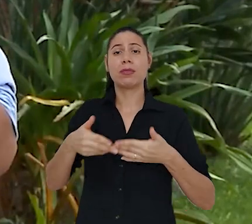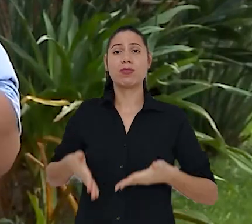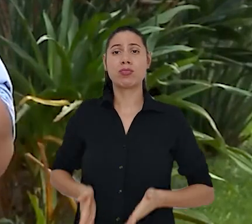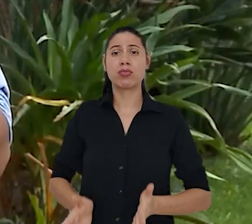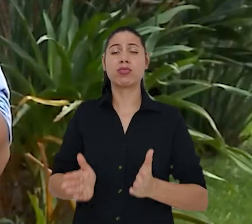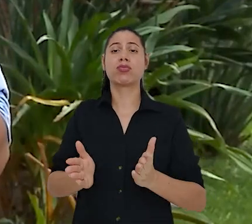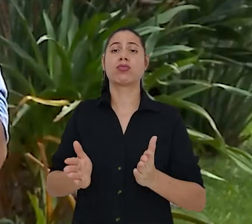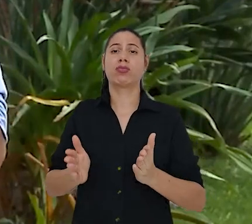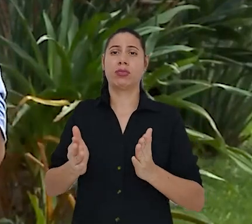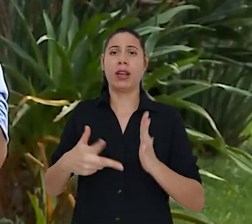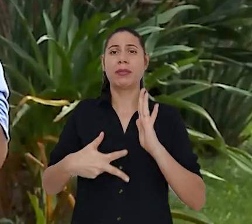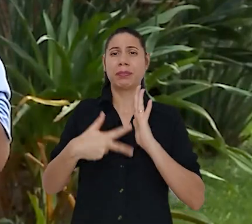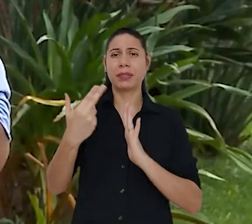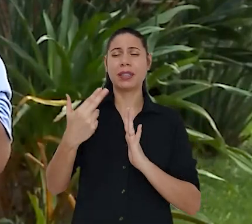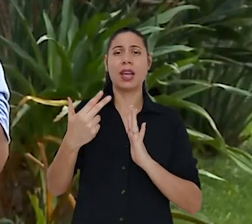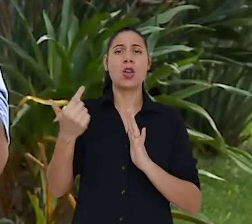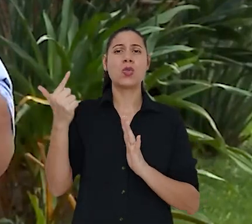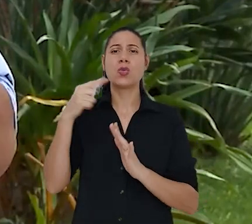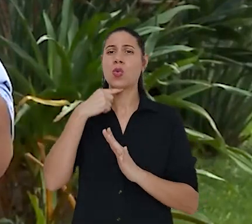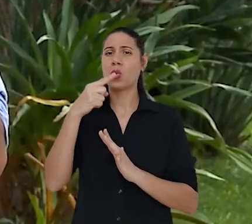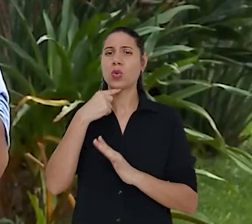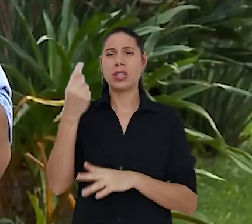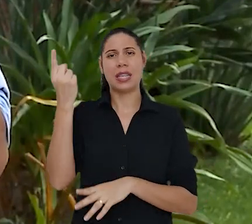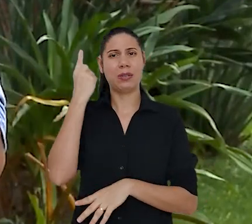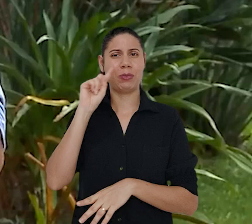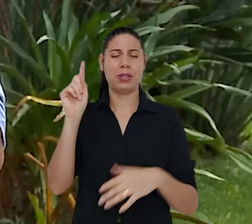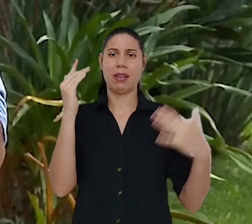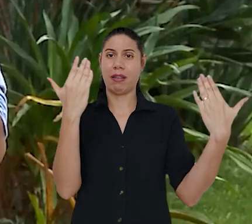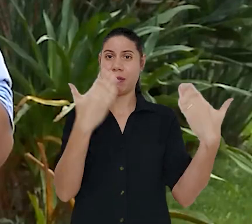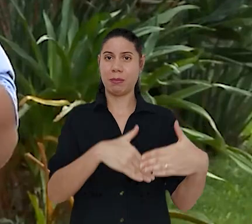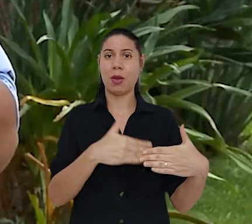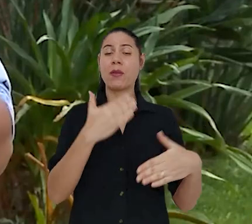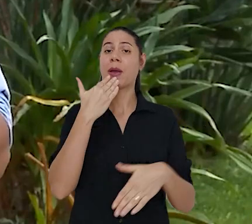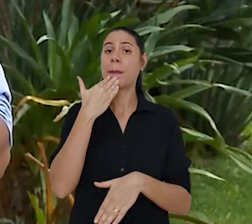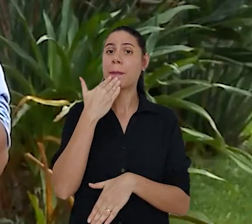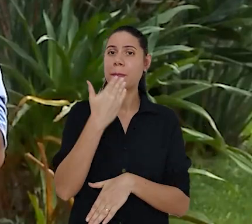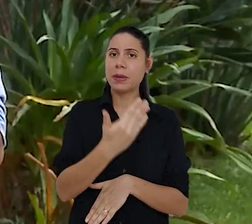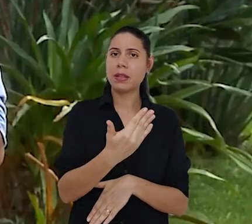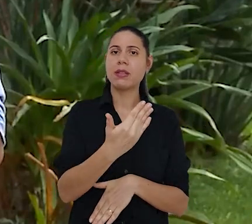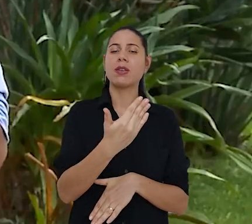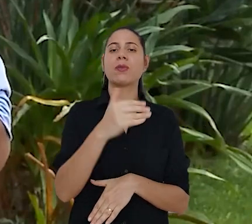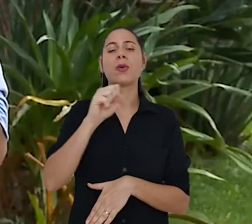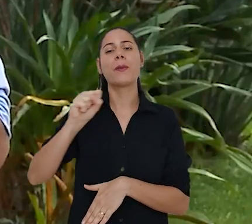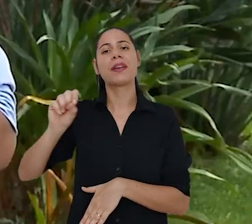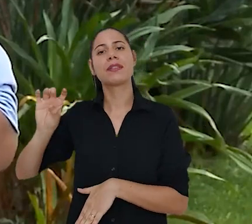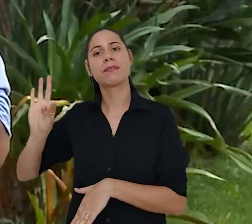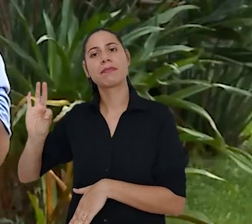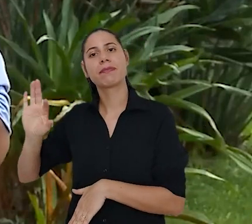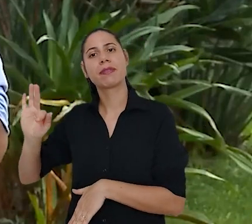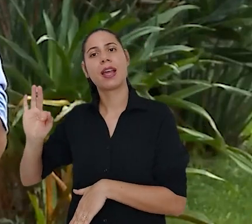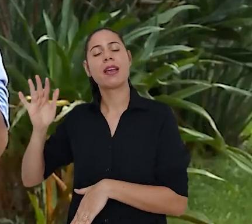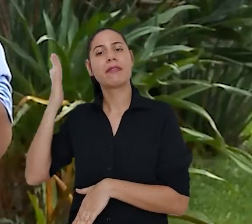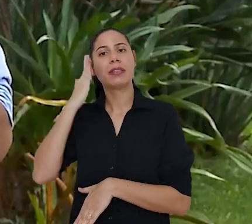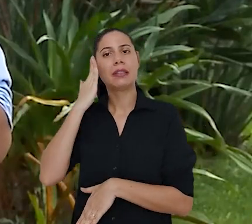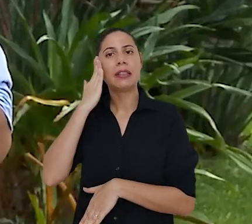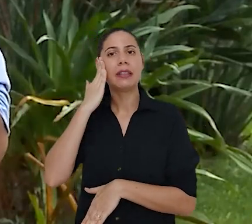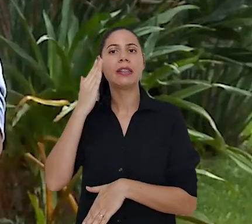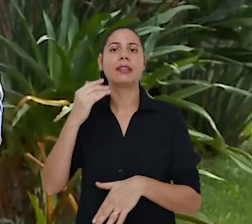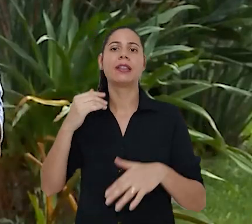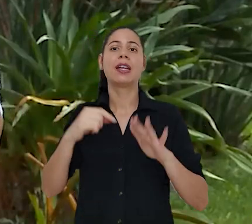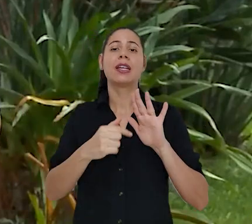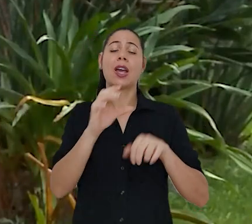parto, estava com a capacidade reduzida no dia da prova e pediu a aplicação de entendimento do STF de